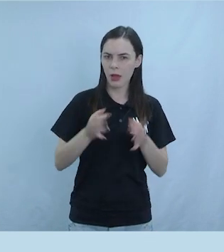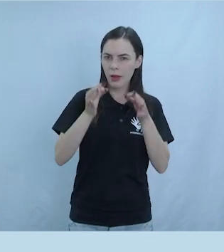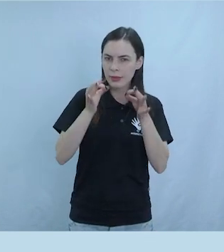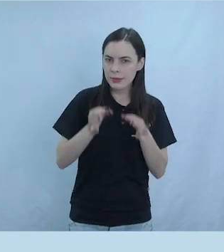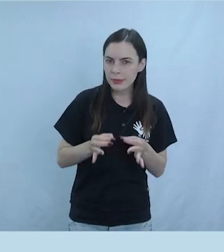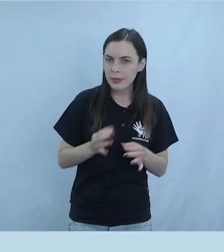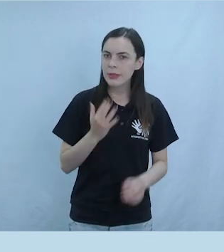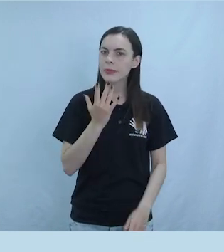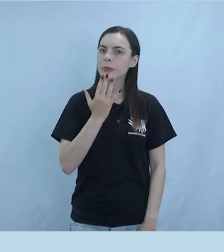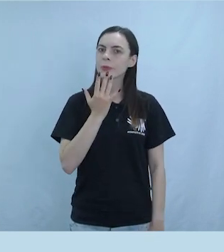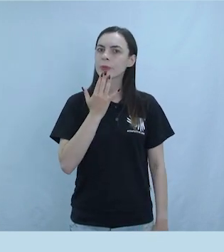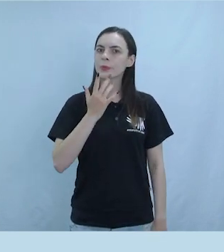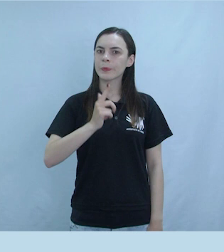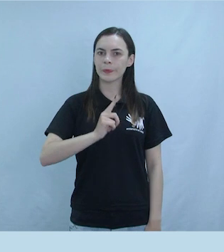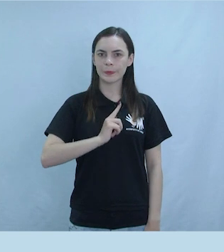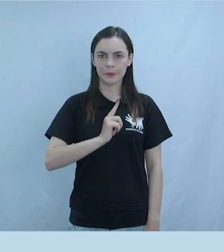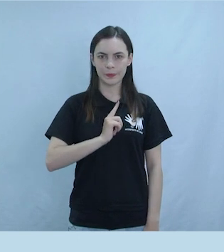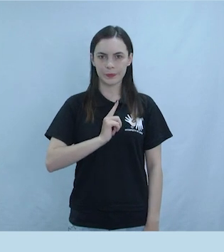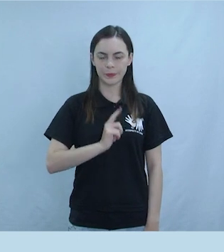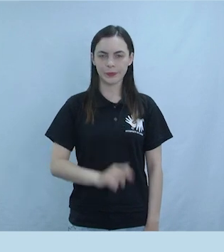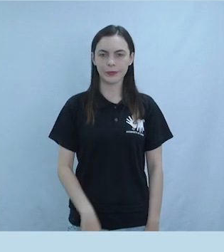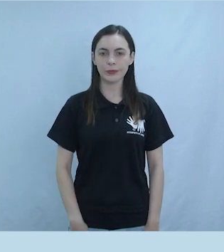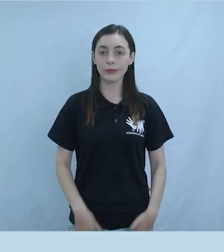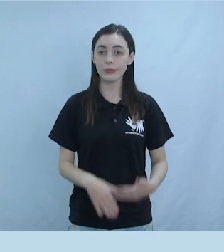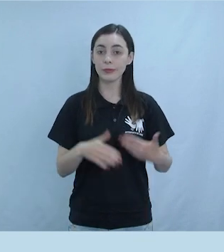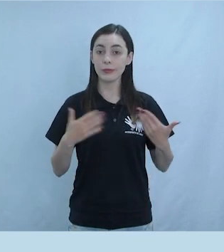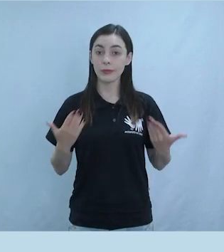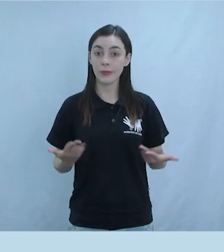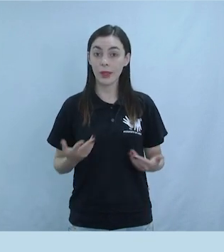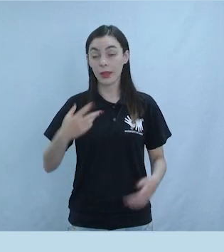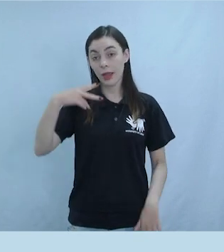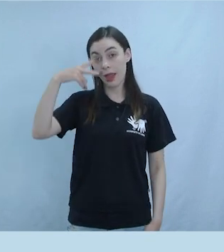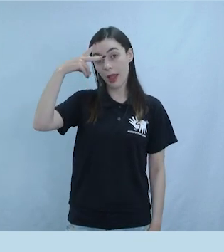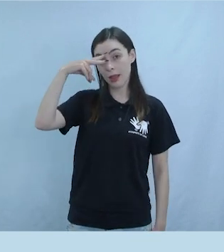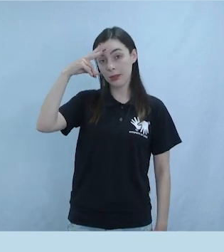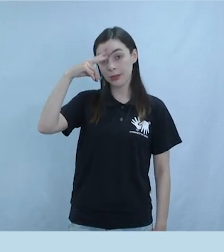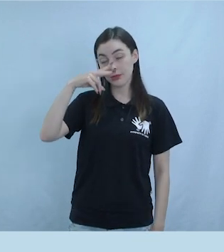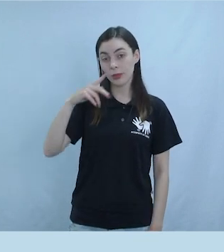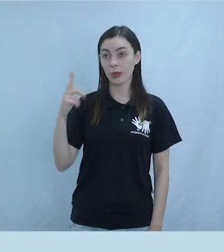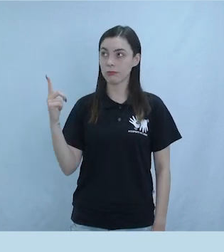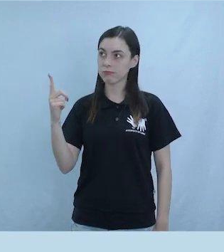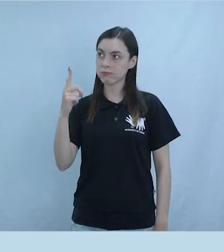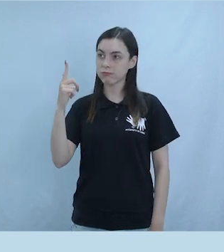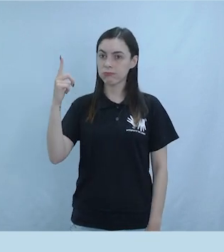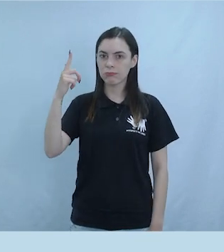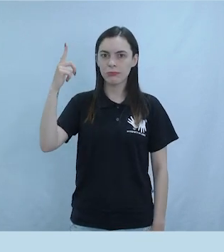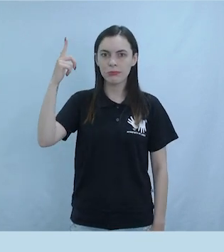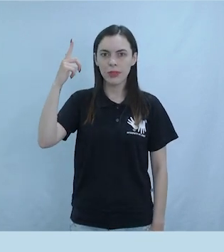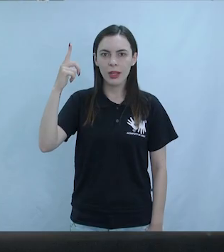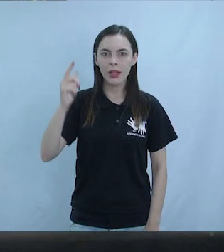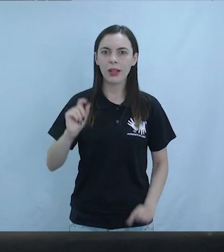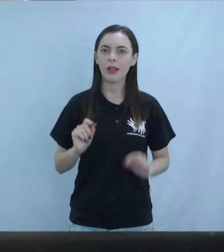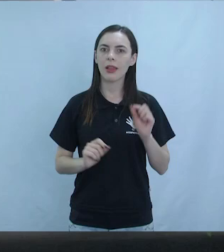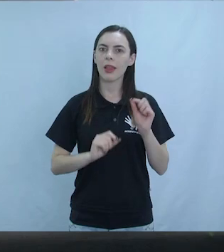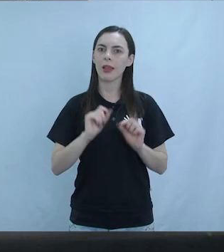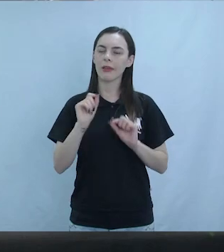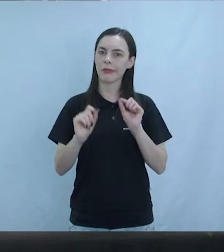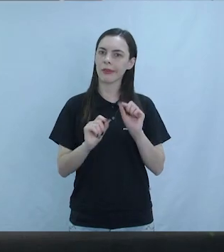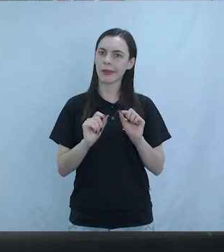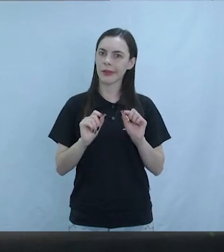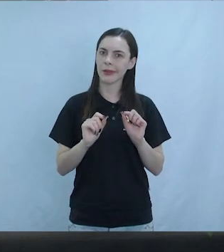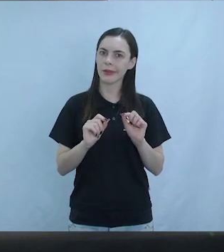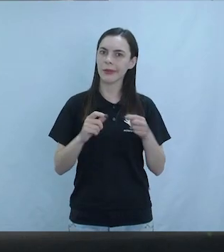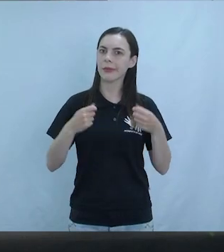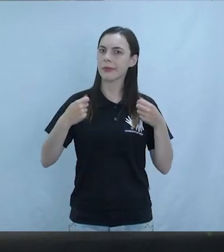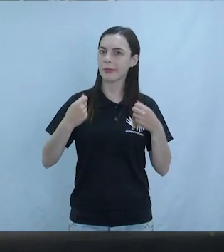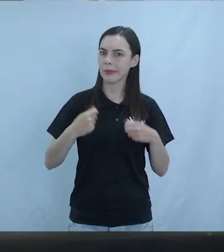a certa, ela ficou colorida. Então, esta história dos gigantes só podia ser